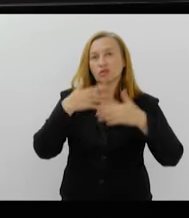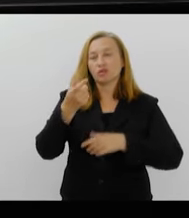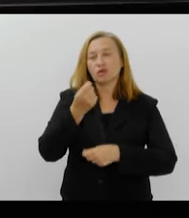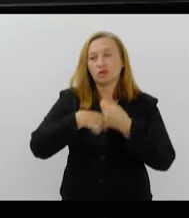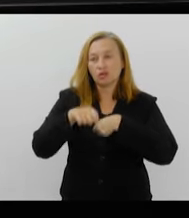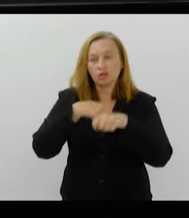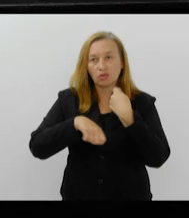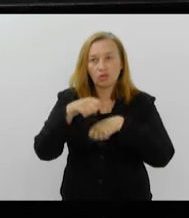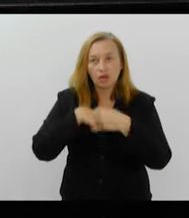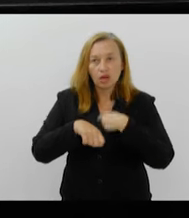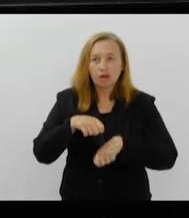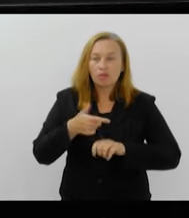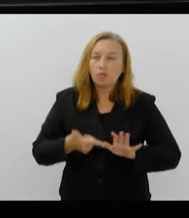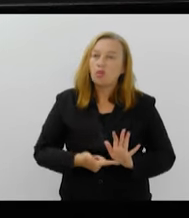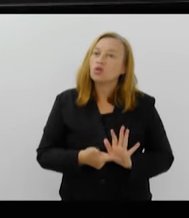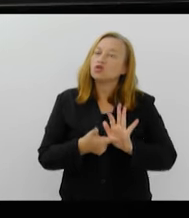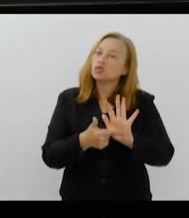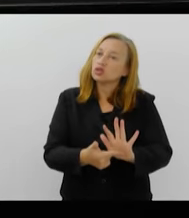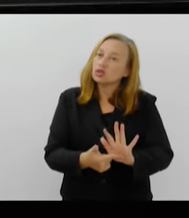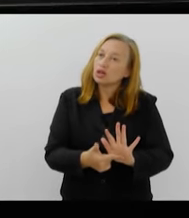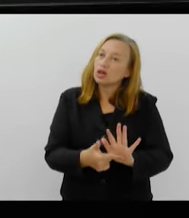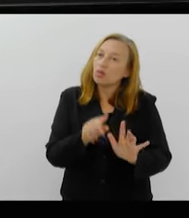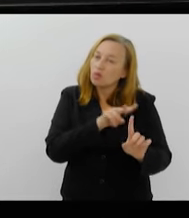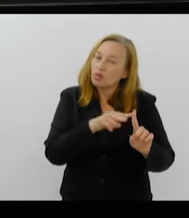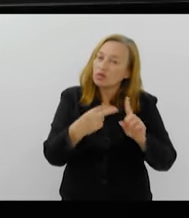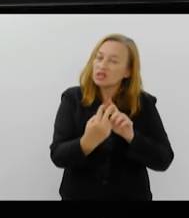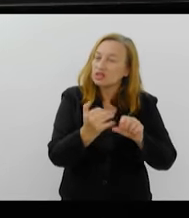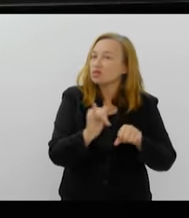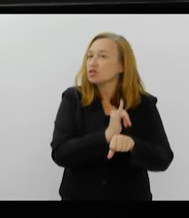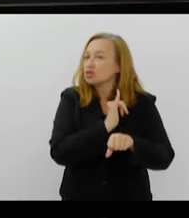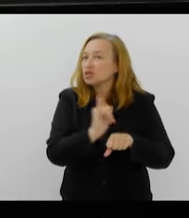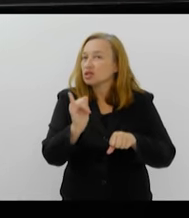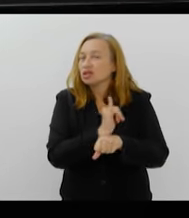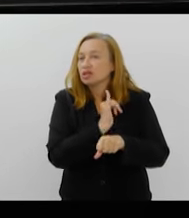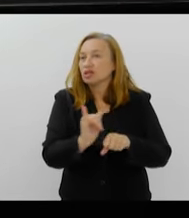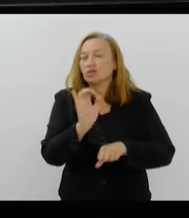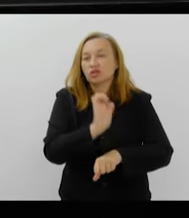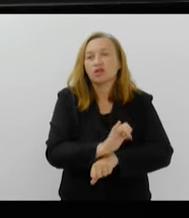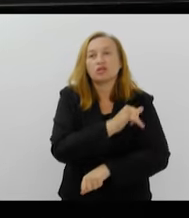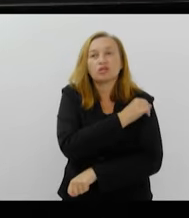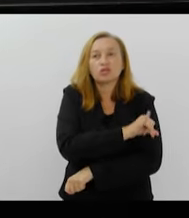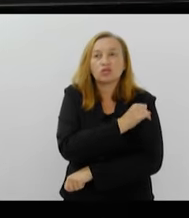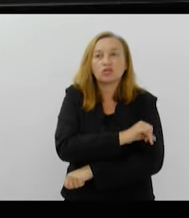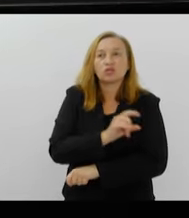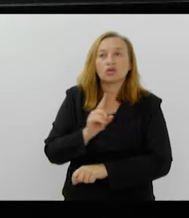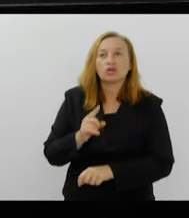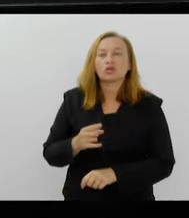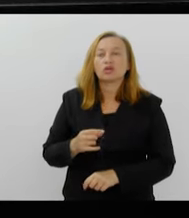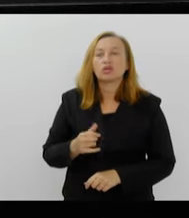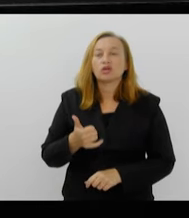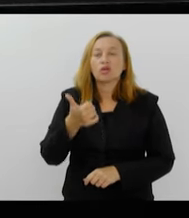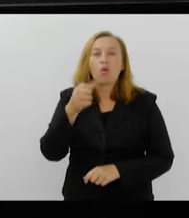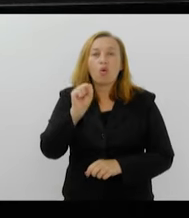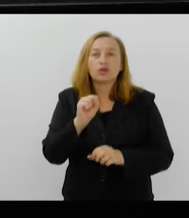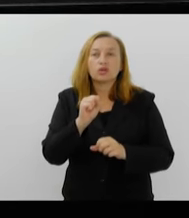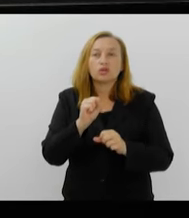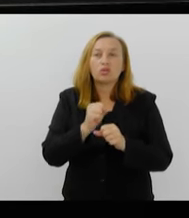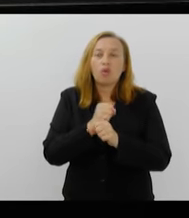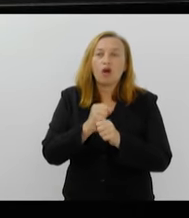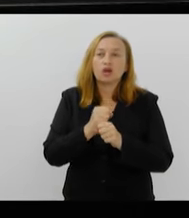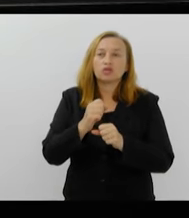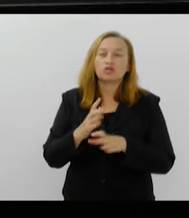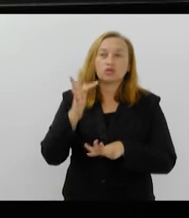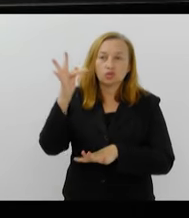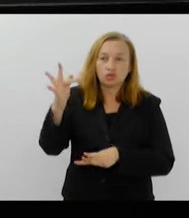missão de apontar uma visão estratégica para o Estado do Rio de Janeiro nos próximos 8 anos,